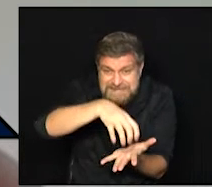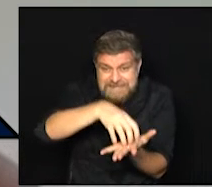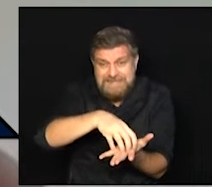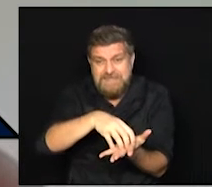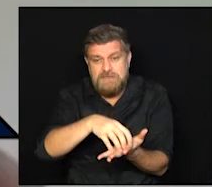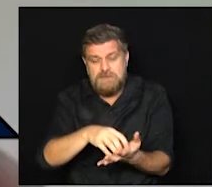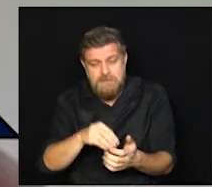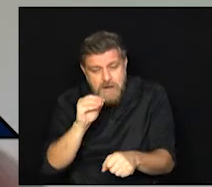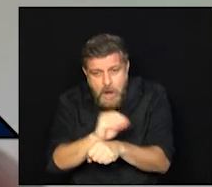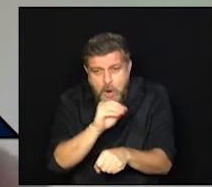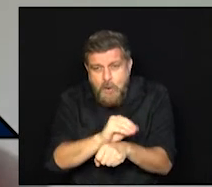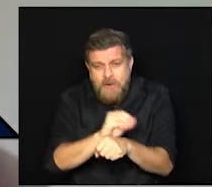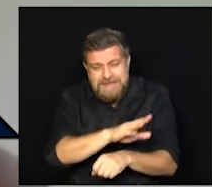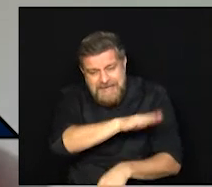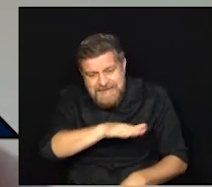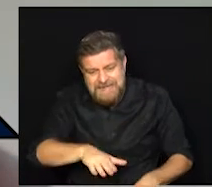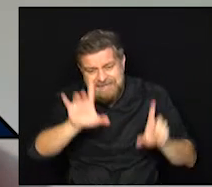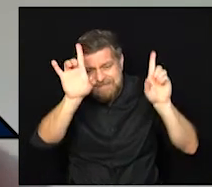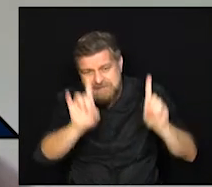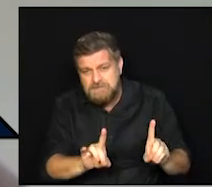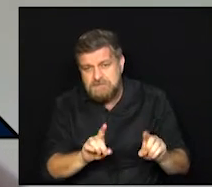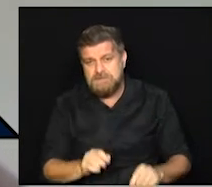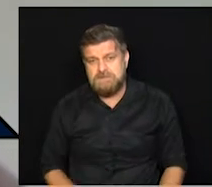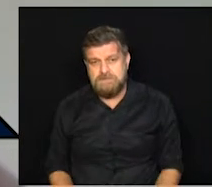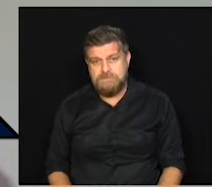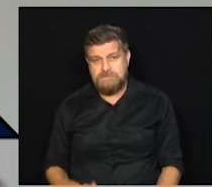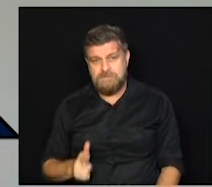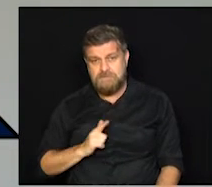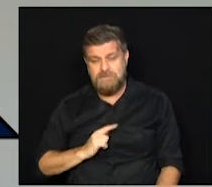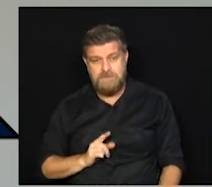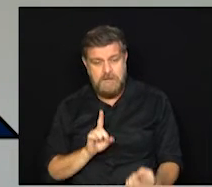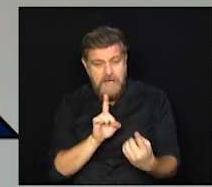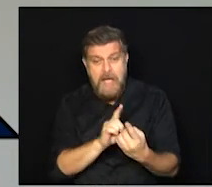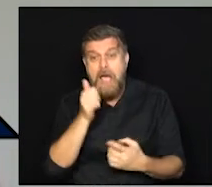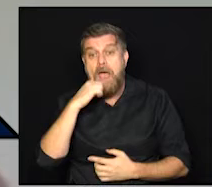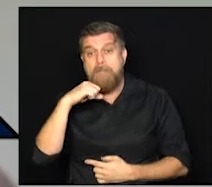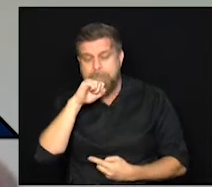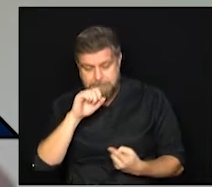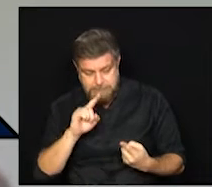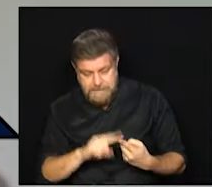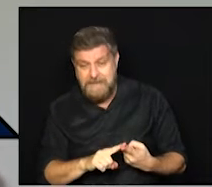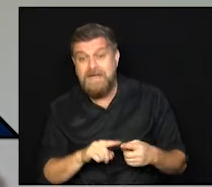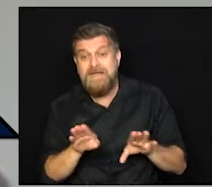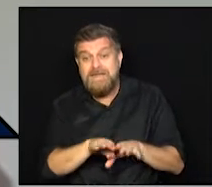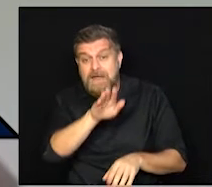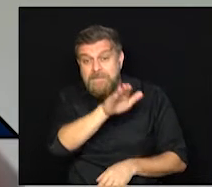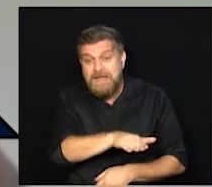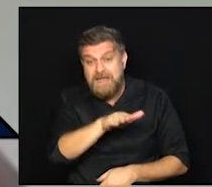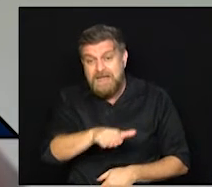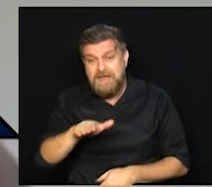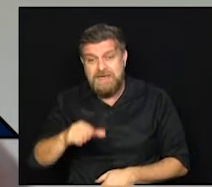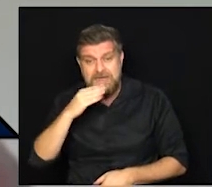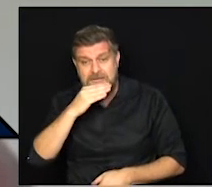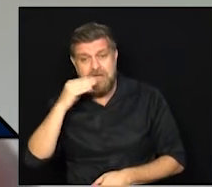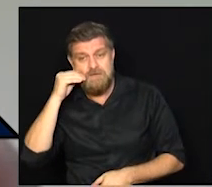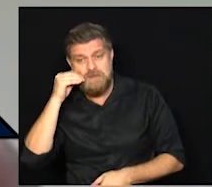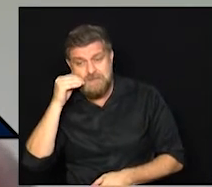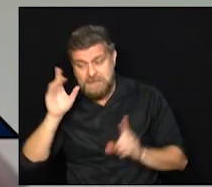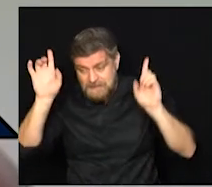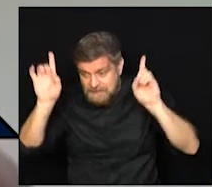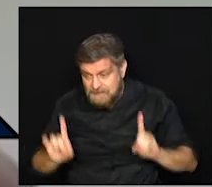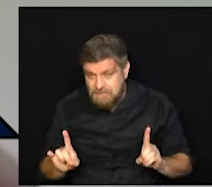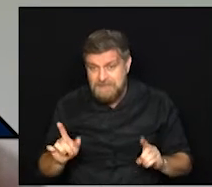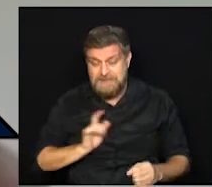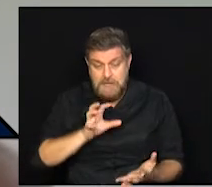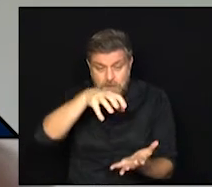faz parte de uma discussão para criar esse centro que atenda não só as mães, como as crianças e adolescentes com deficiência,